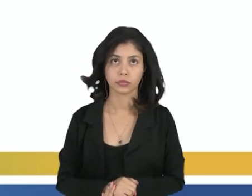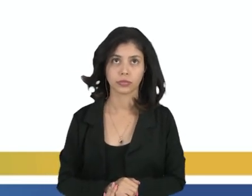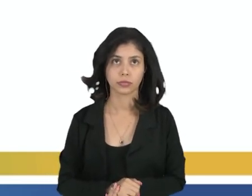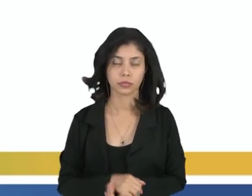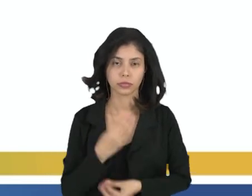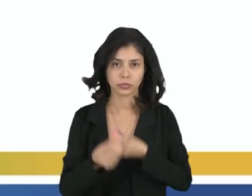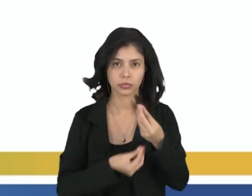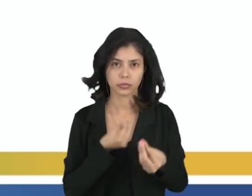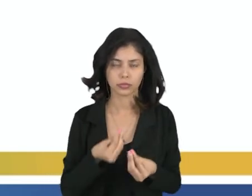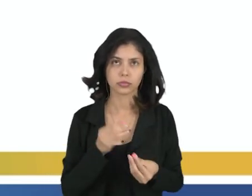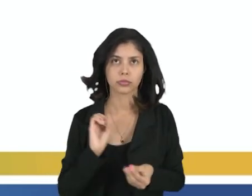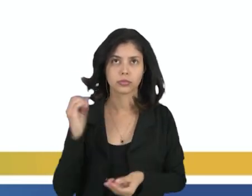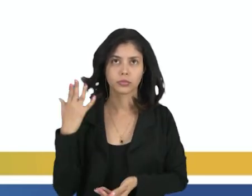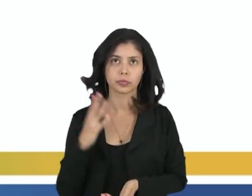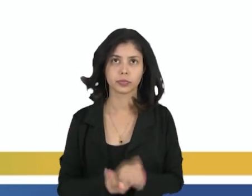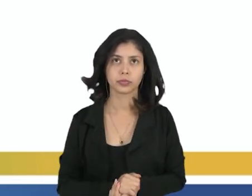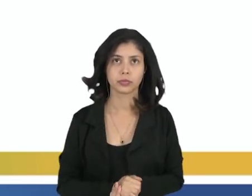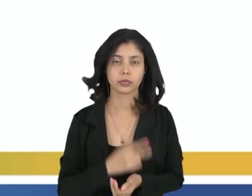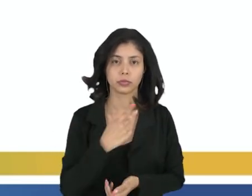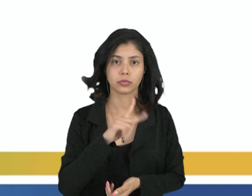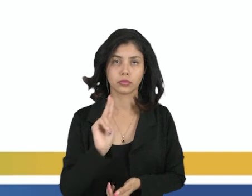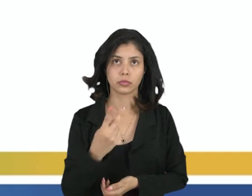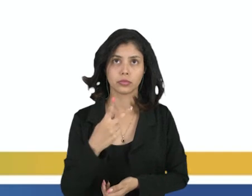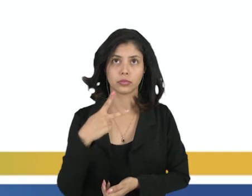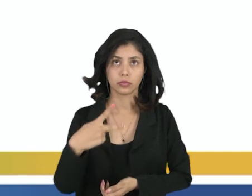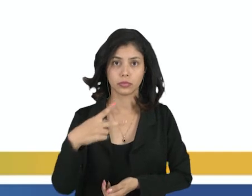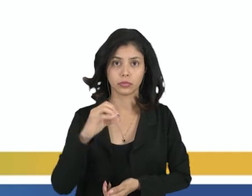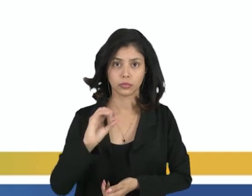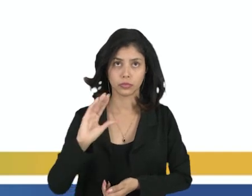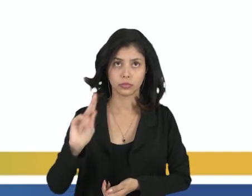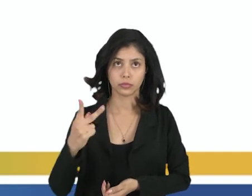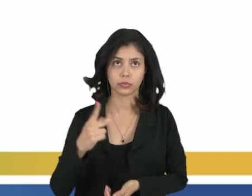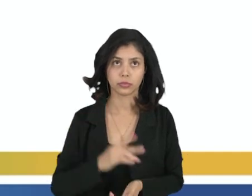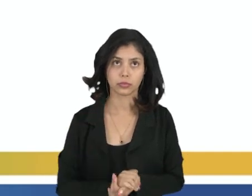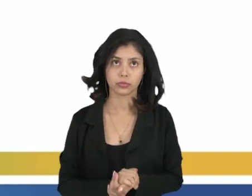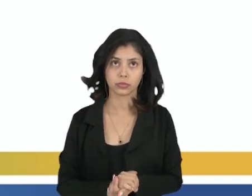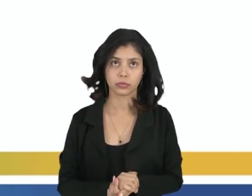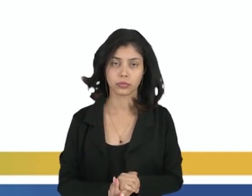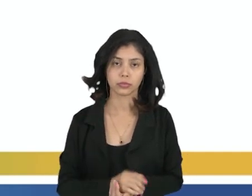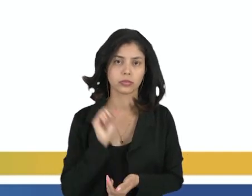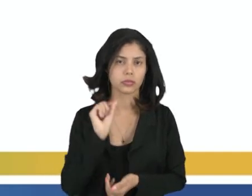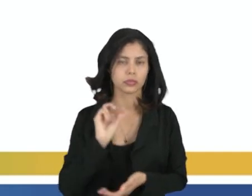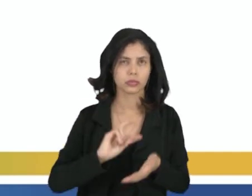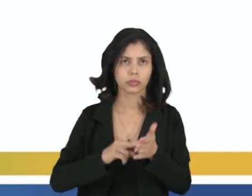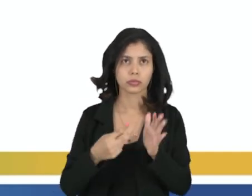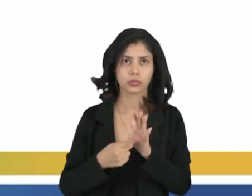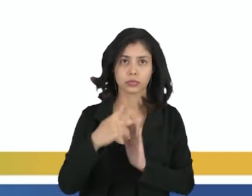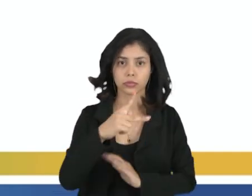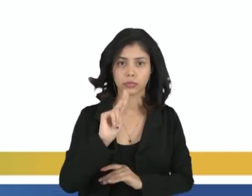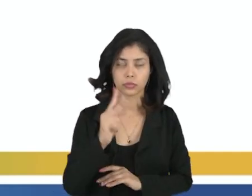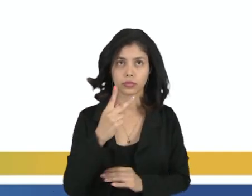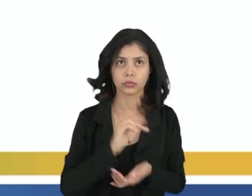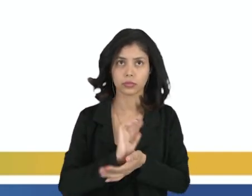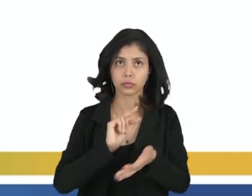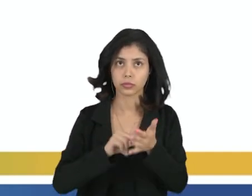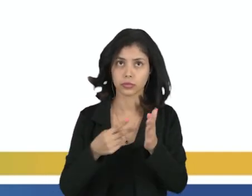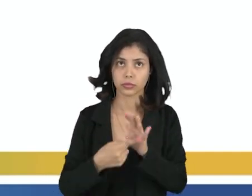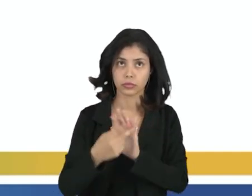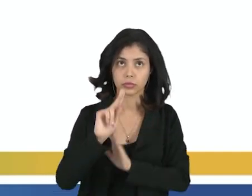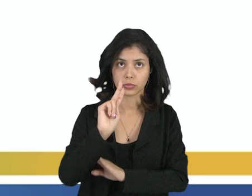gente pode determinar o pH e o pOH? O que significa pH?